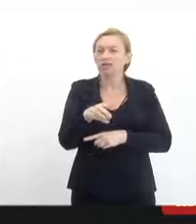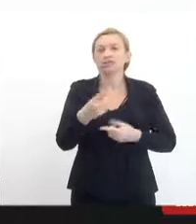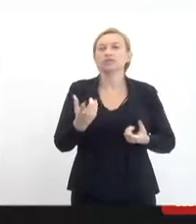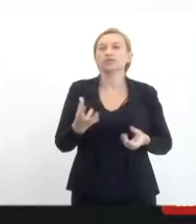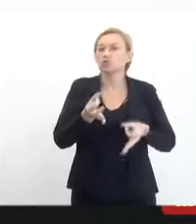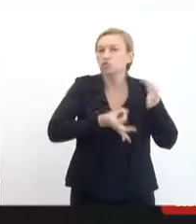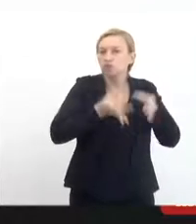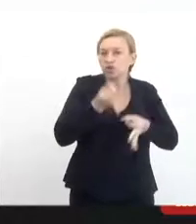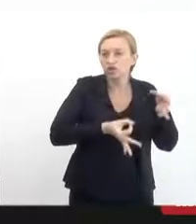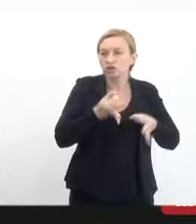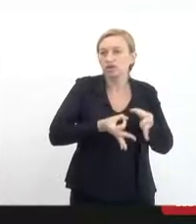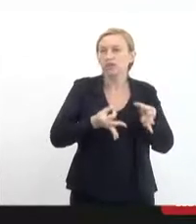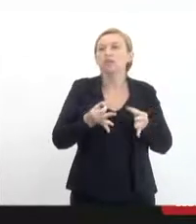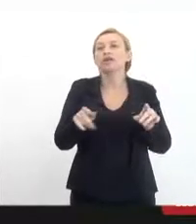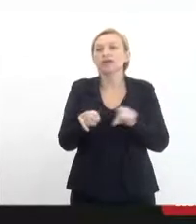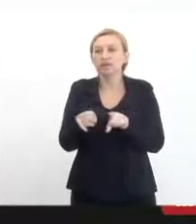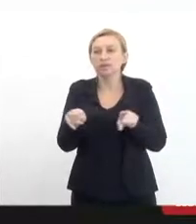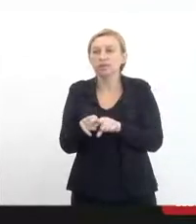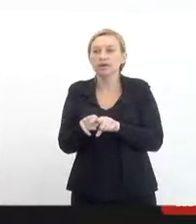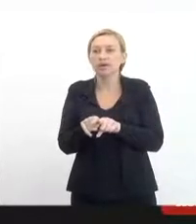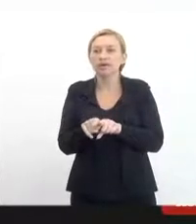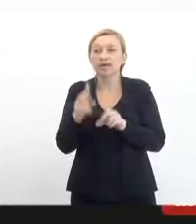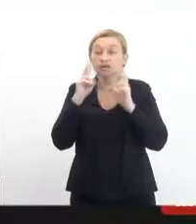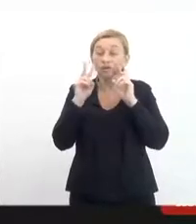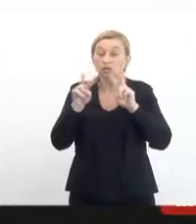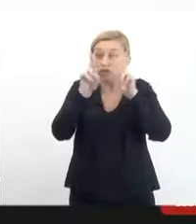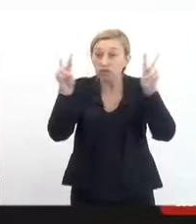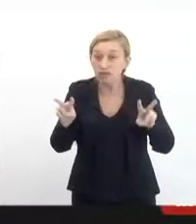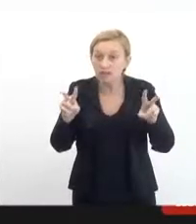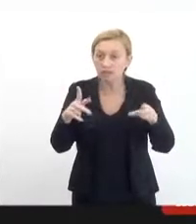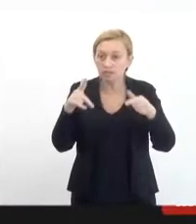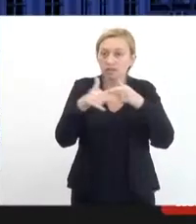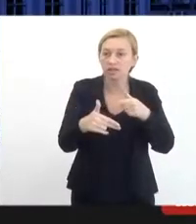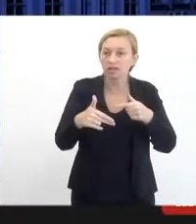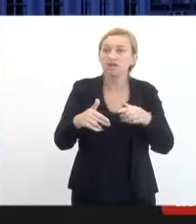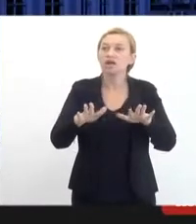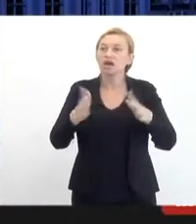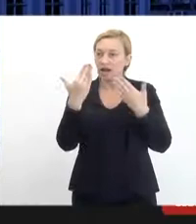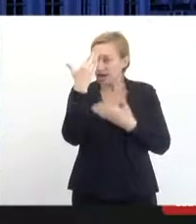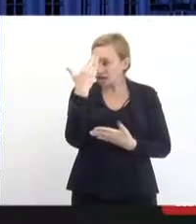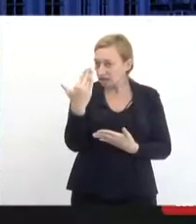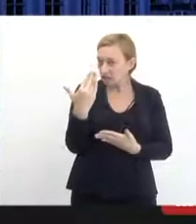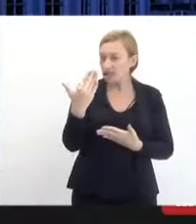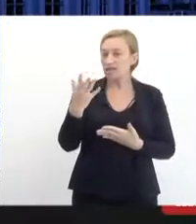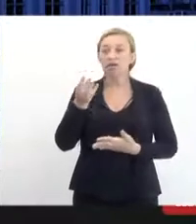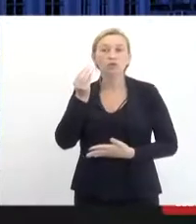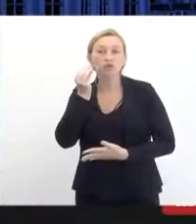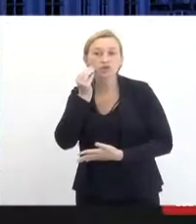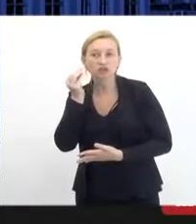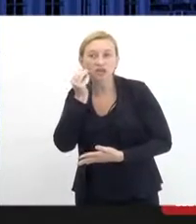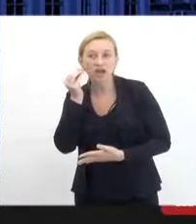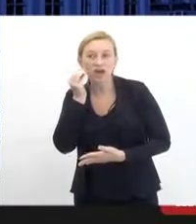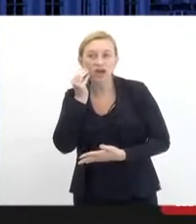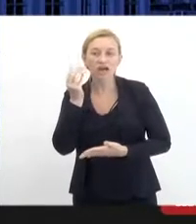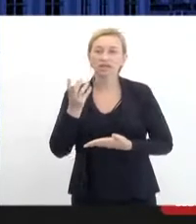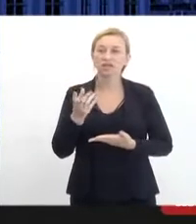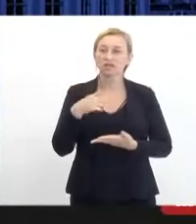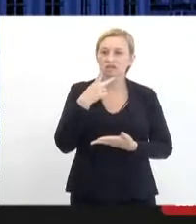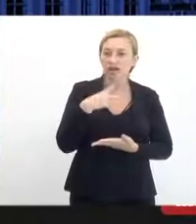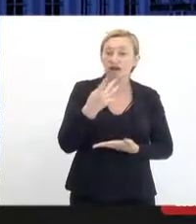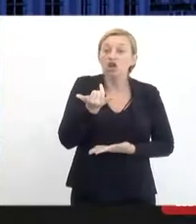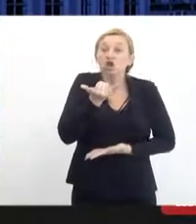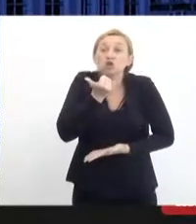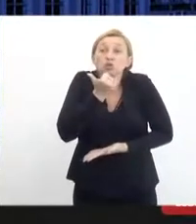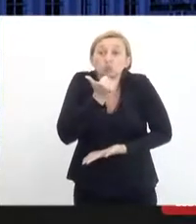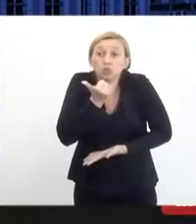judicialização ela acaba também, na nossa visão, interferindo. Em suma, é isso, agradeço a oportunidade de fazer esse esclarecimento, peço